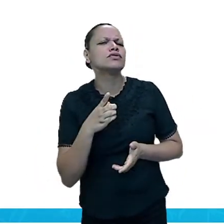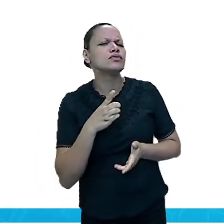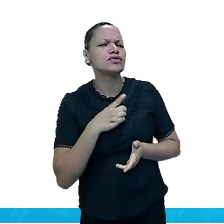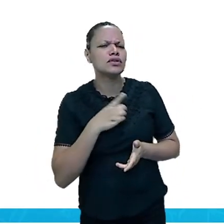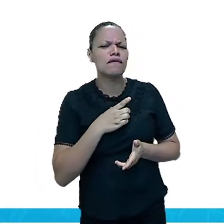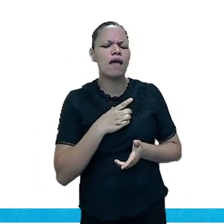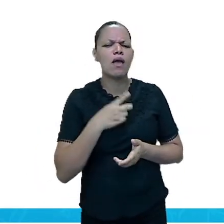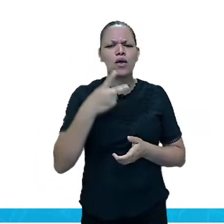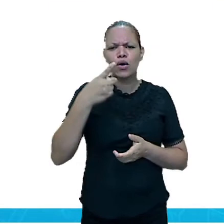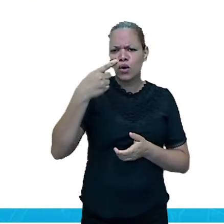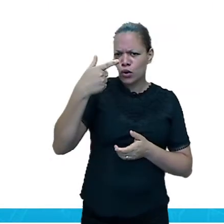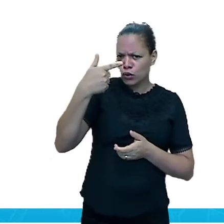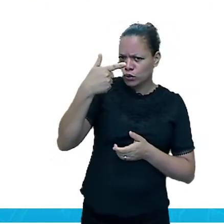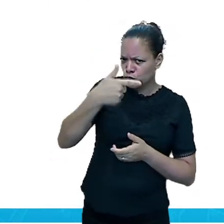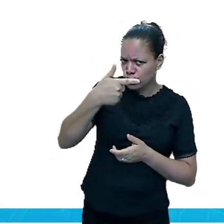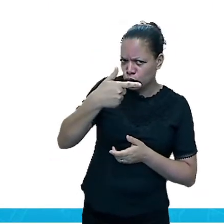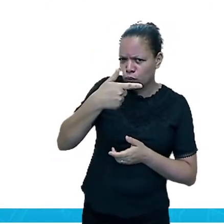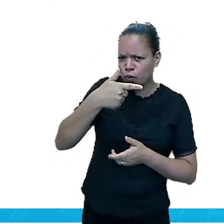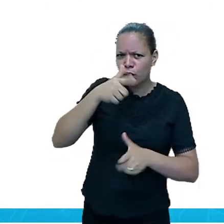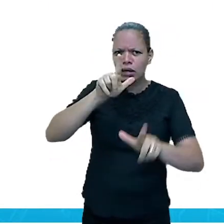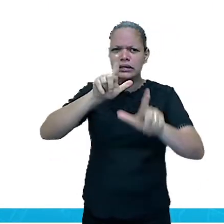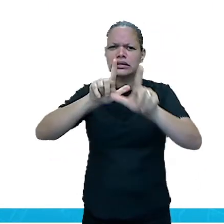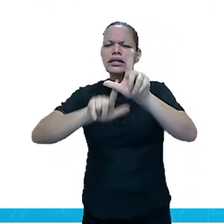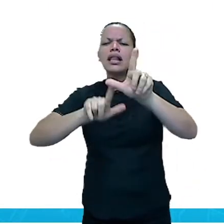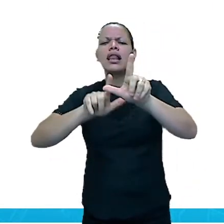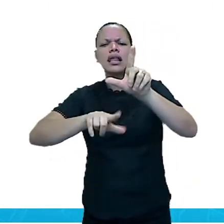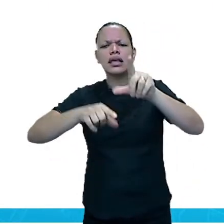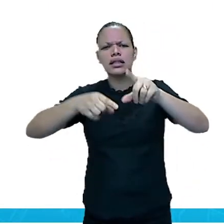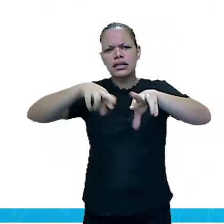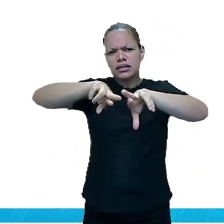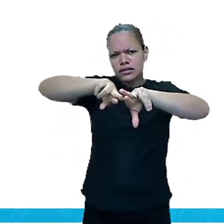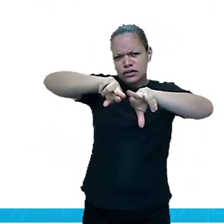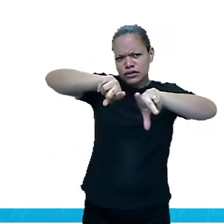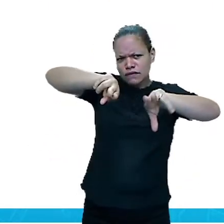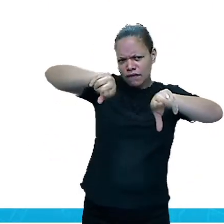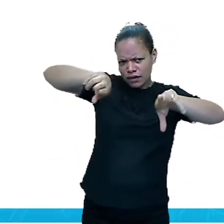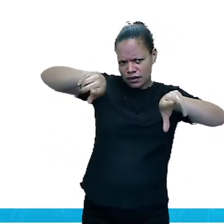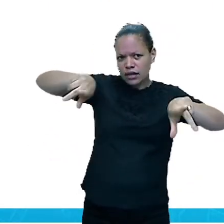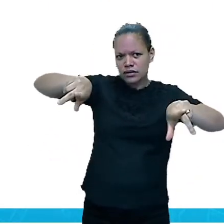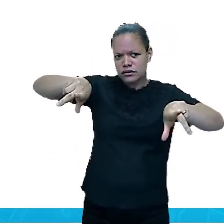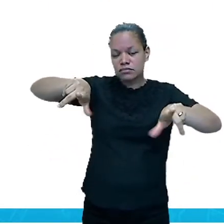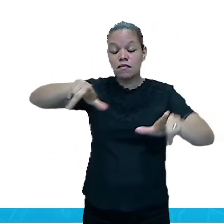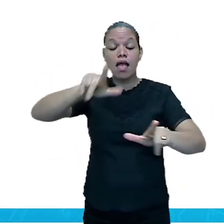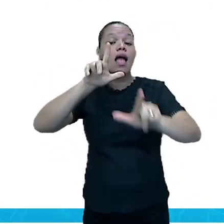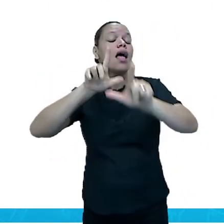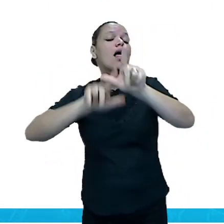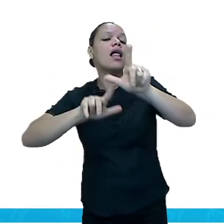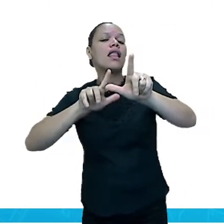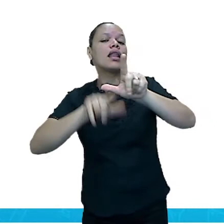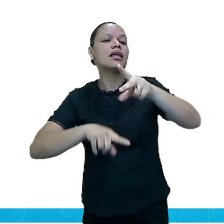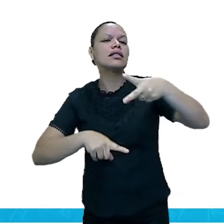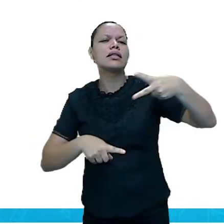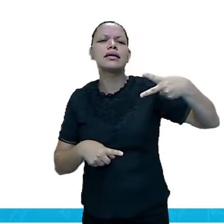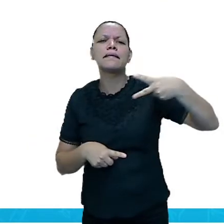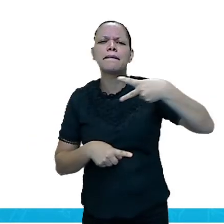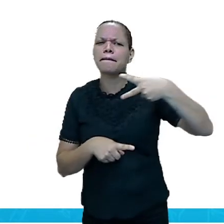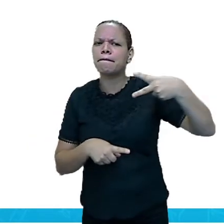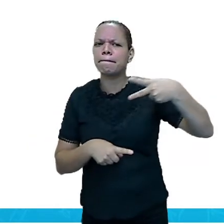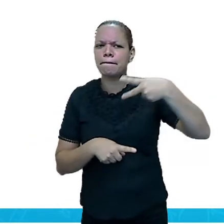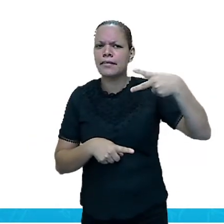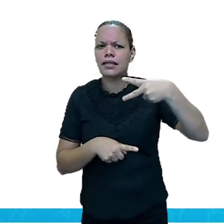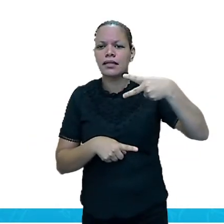fazer? Subtraem-se os seus valores. E quando vamos somar, então?